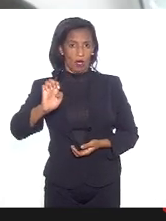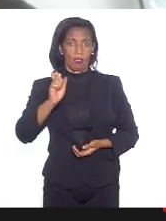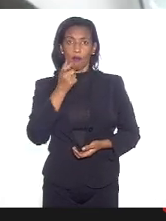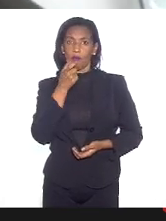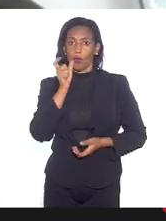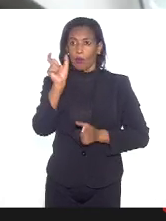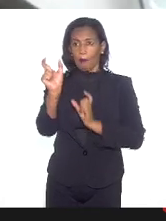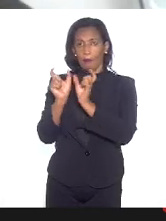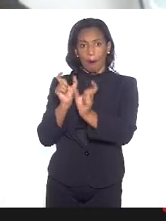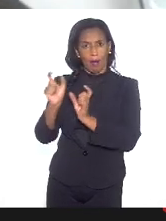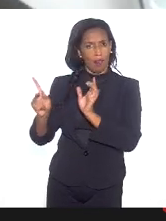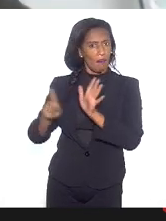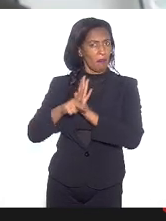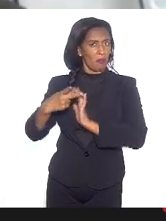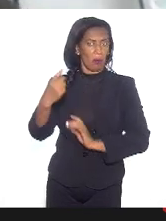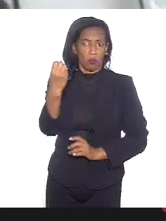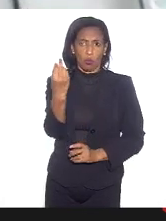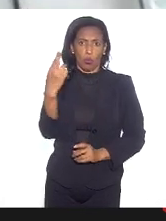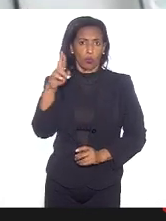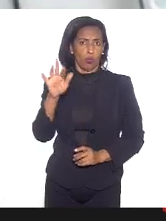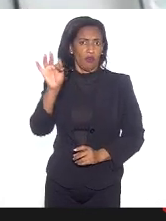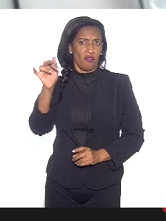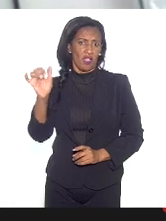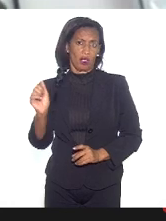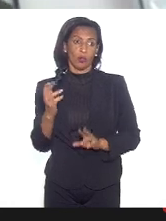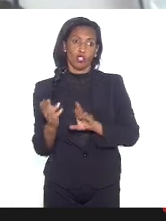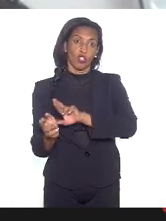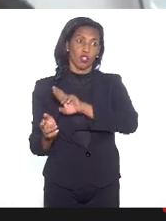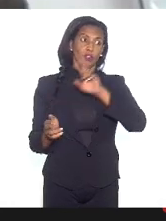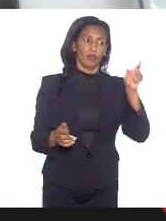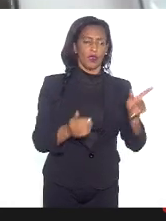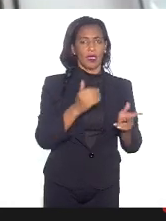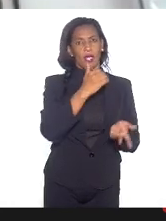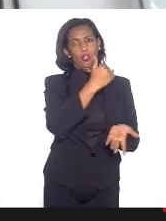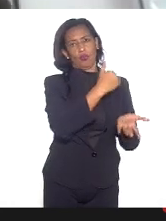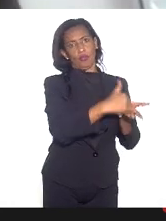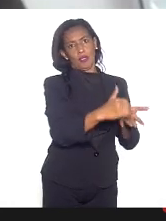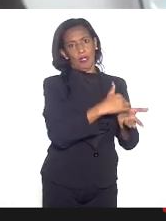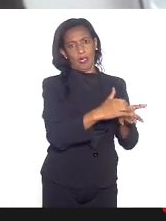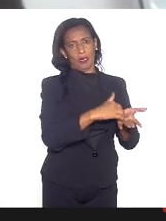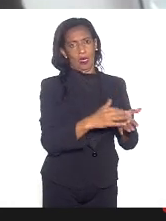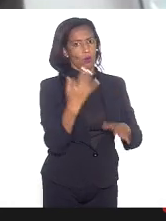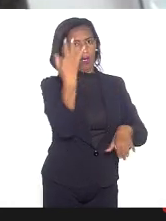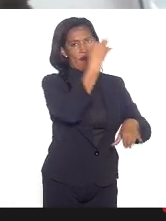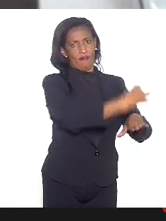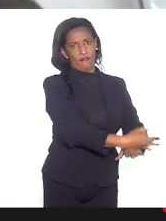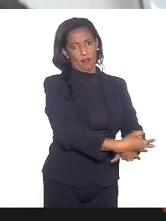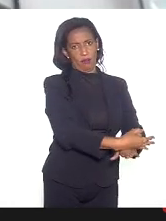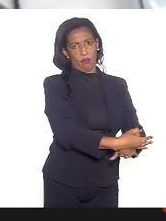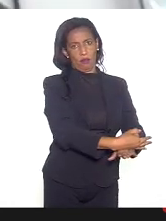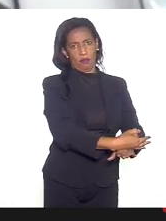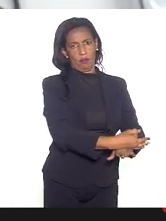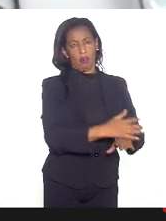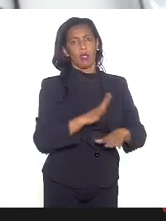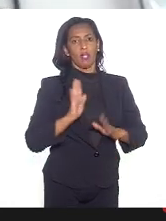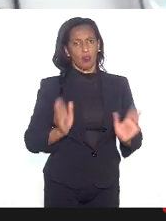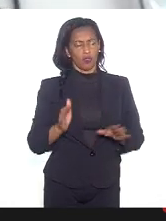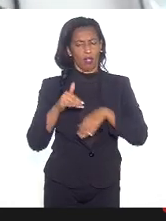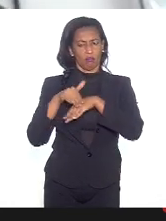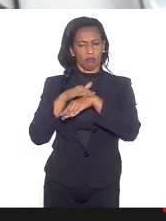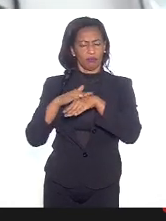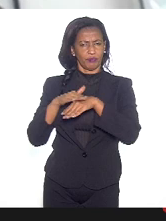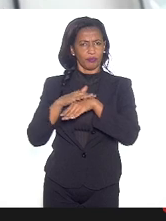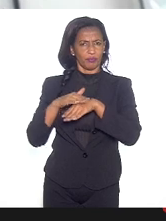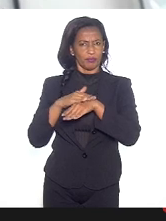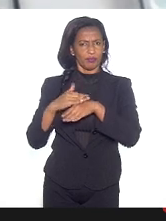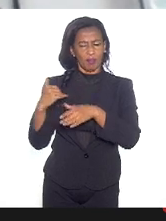do doutor Fernando. Então, diferente do secretário Leandro, não é uma ausência. Falei com o secretário, com o PGE, ainda há pouco,